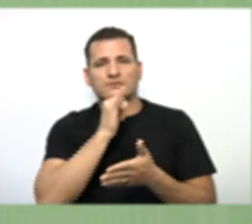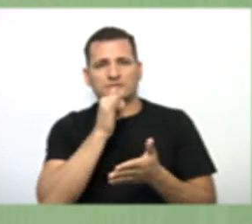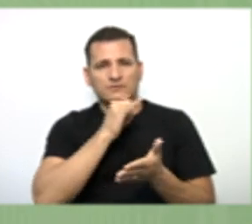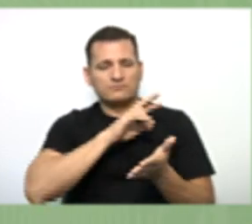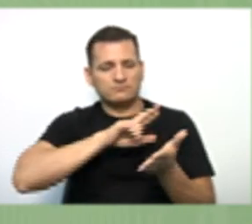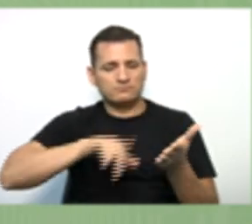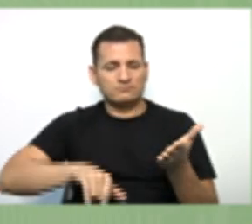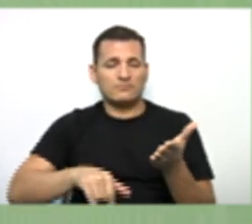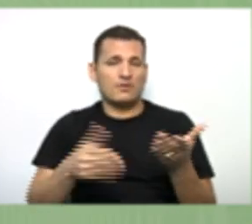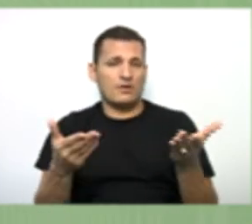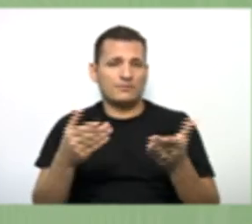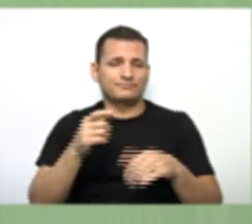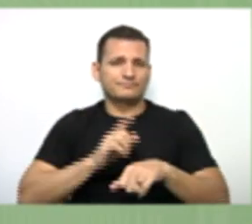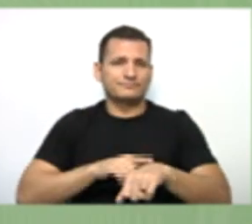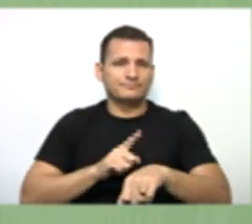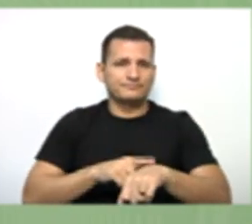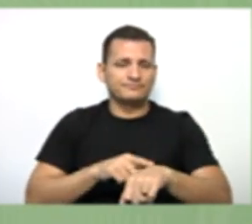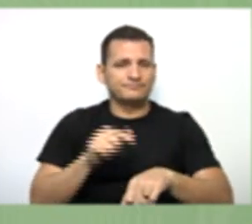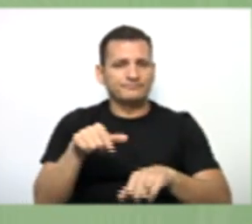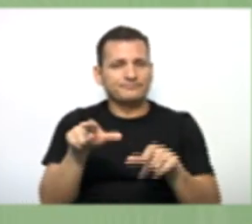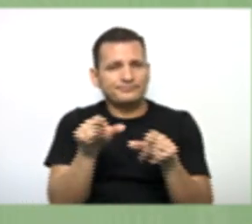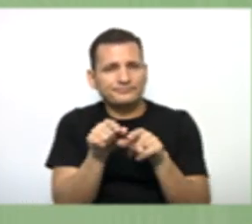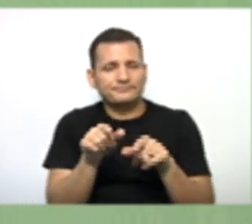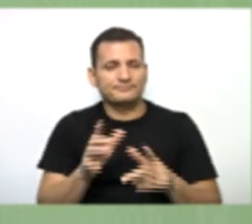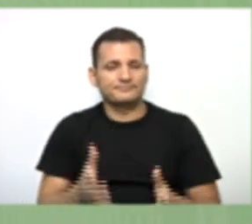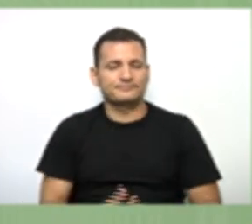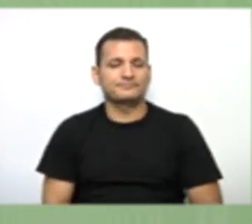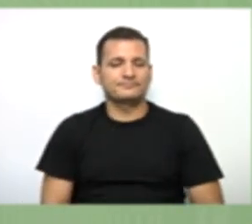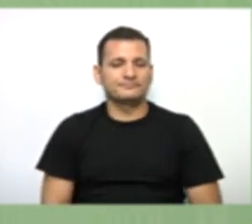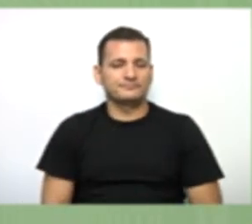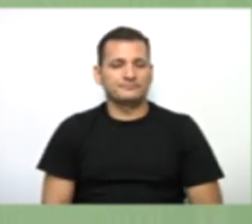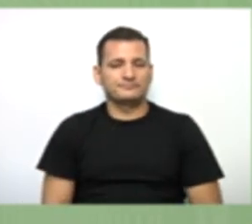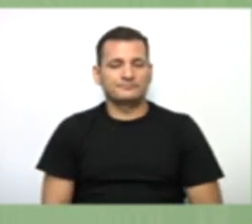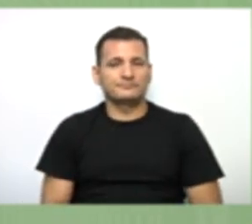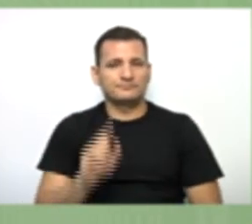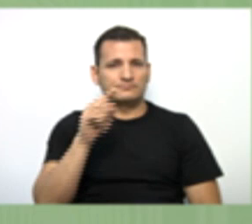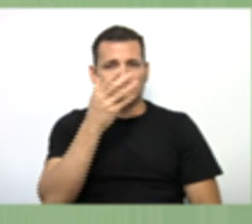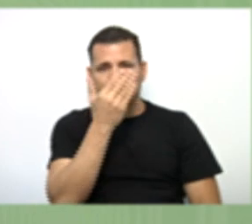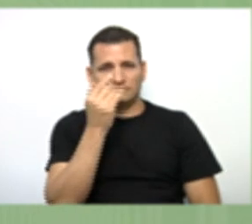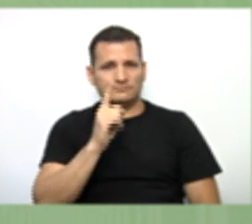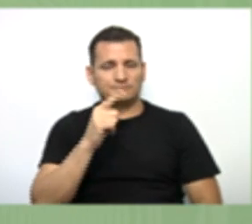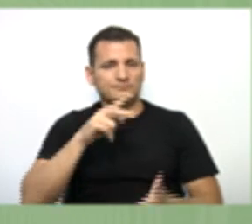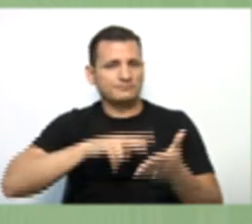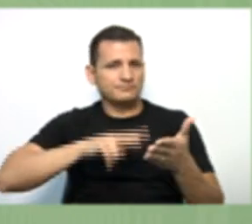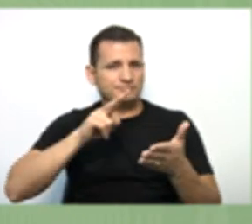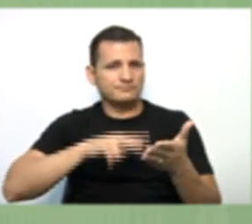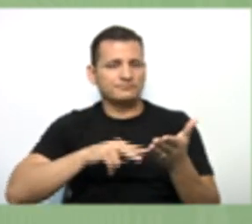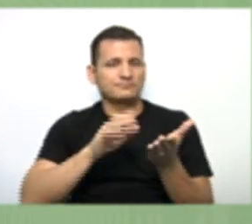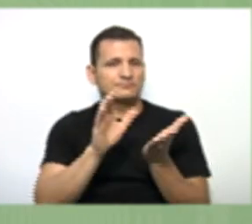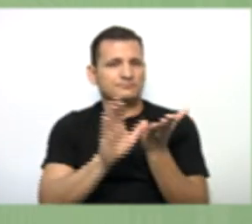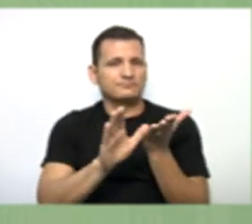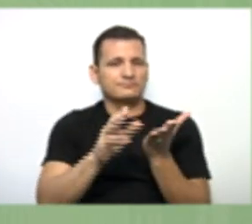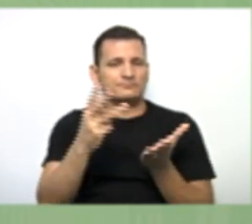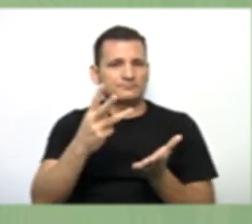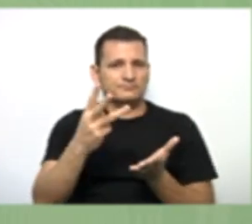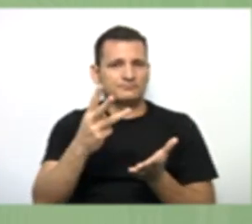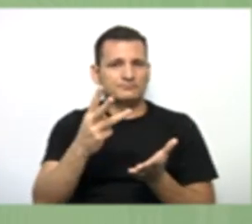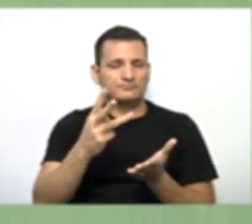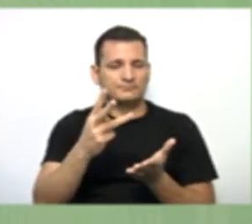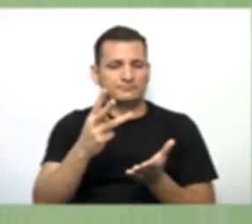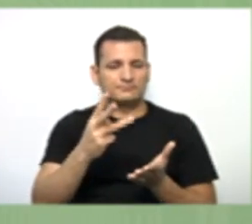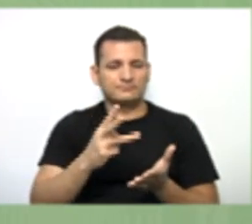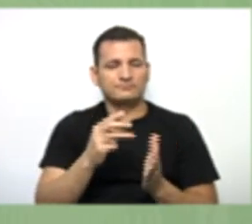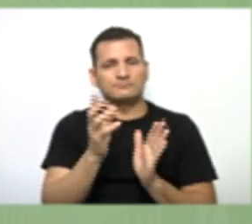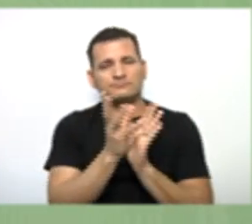com um tempo bem curto aqui para vocês. Mas não esqueçam de ler um livro, capítulo 3, e lógico, tem